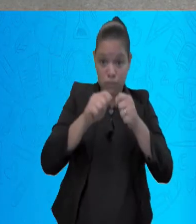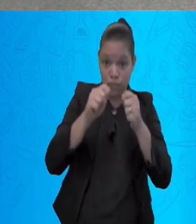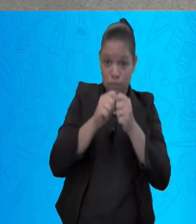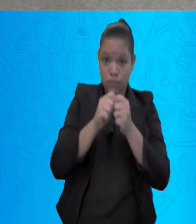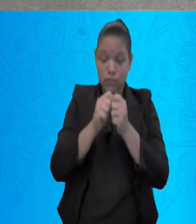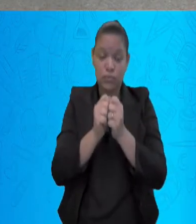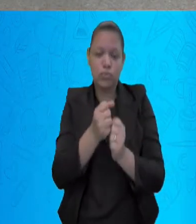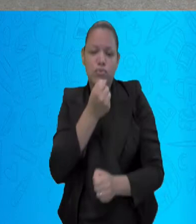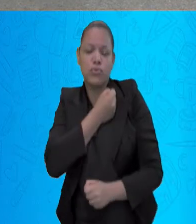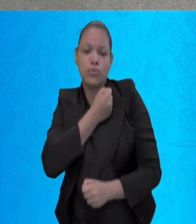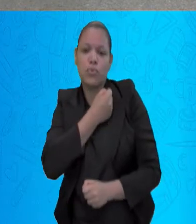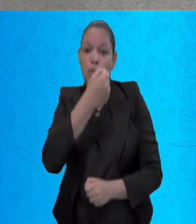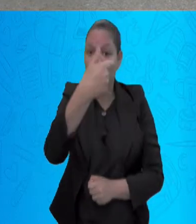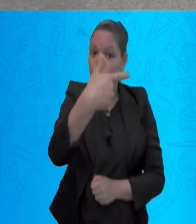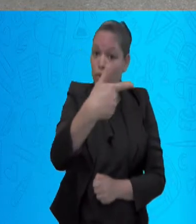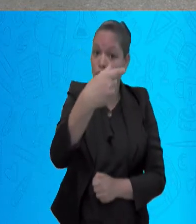algarismo